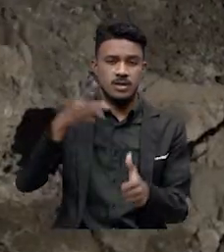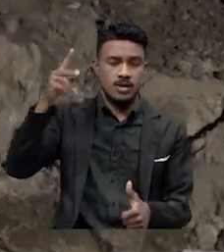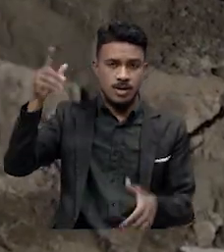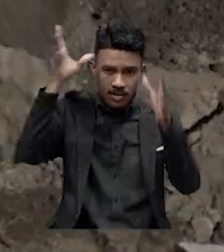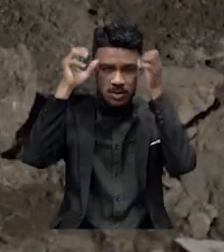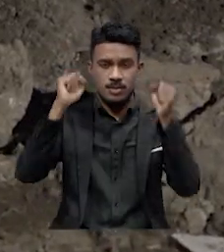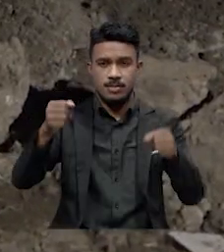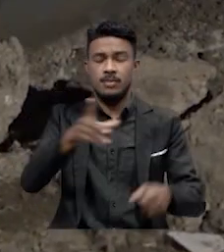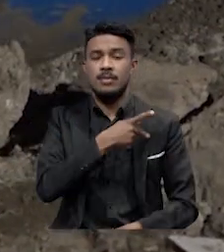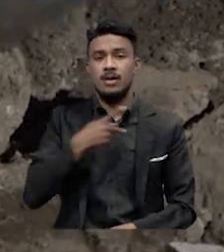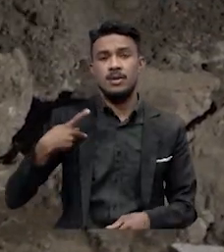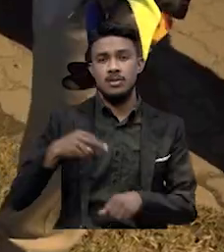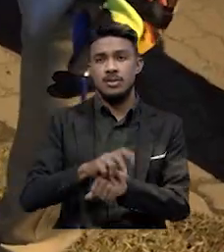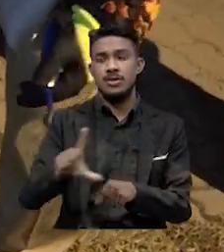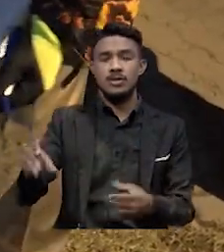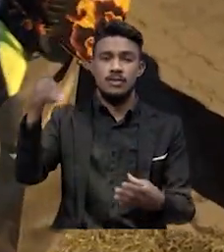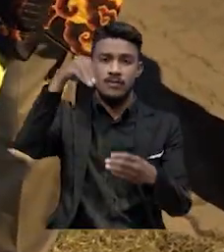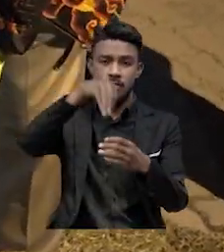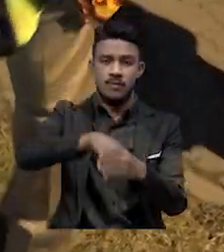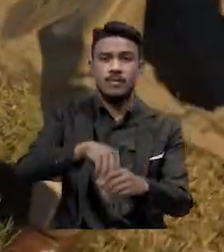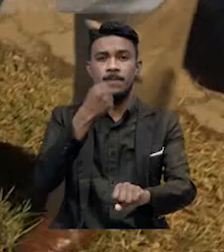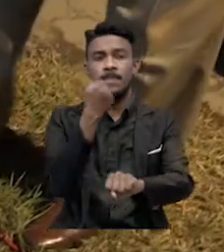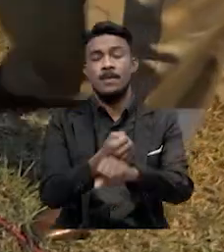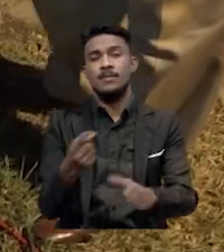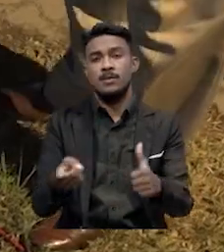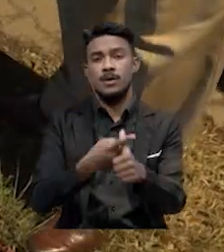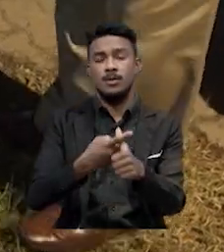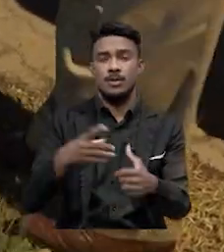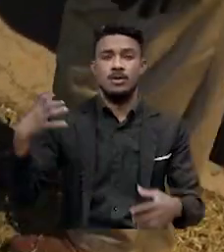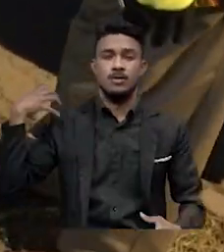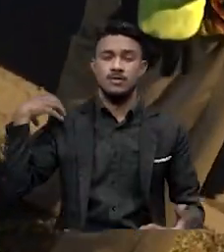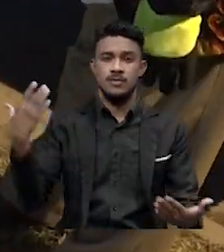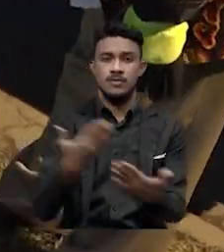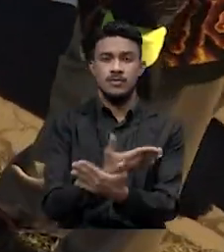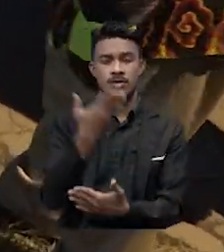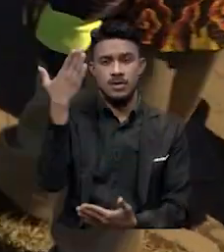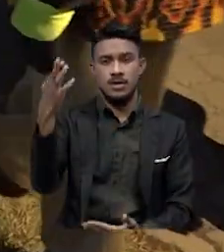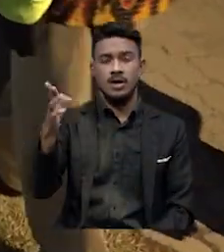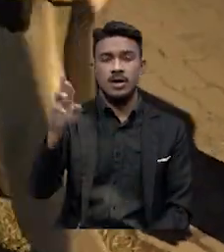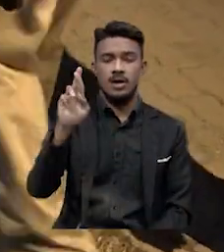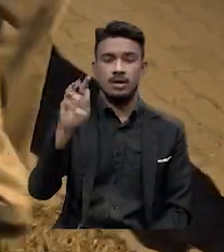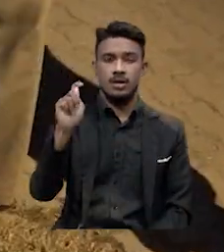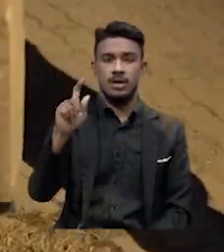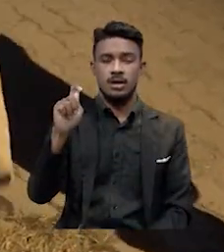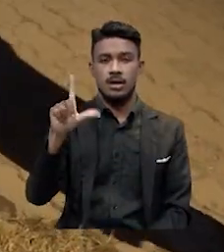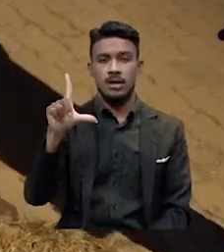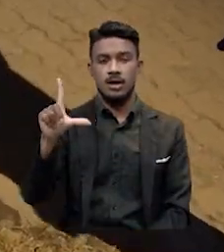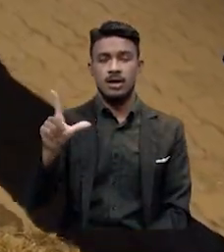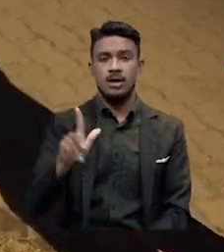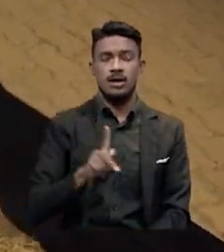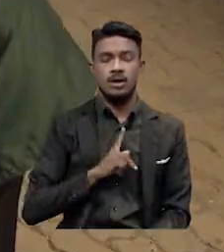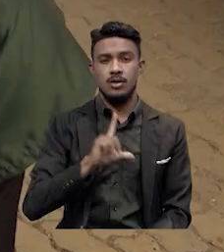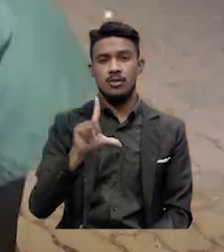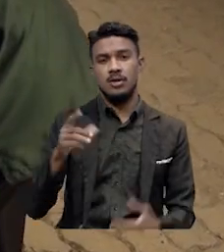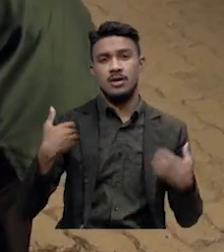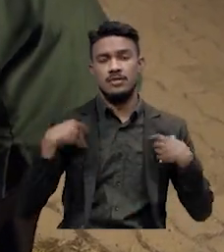Roberto Lansamos Fatuk Dahuluk para edifício no Estúdio FON e Recinto RTTL EP Kaikoli.